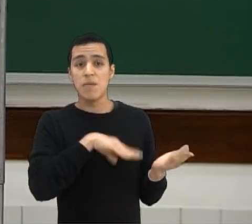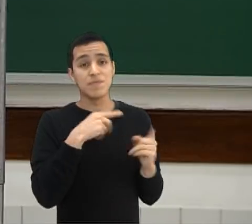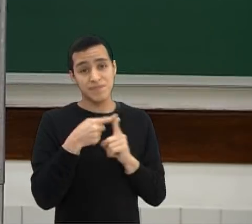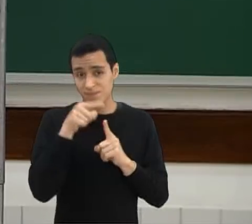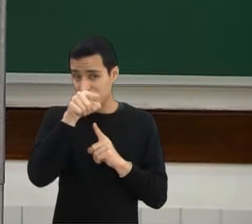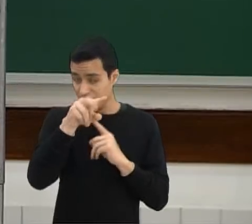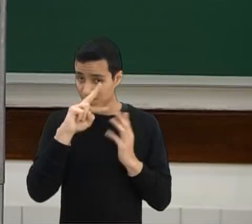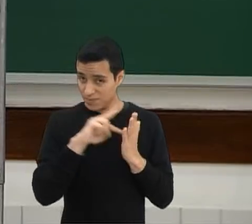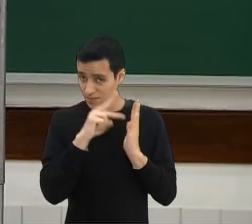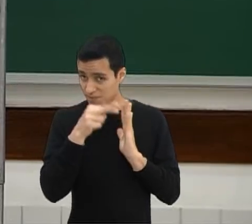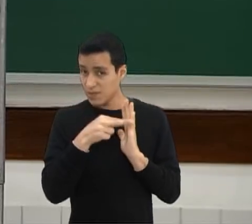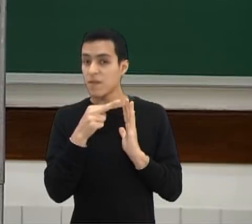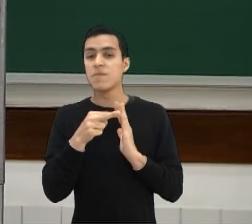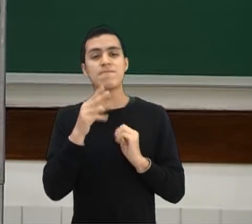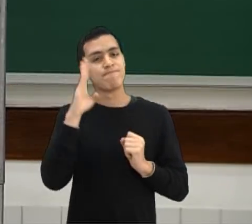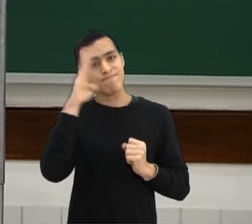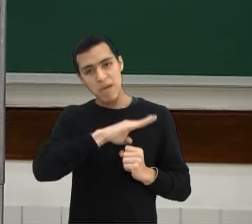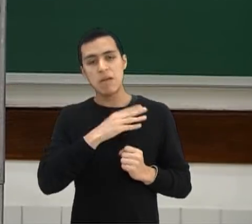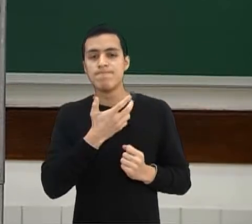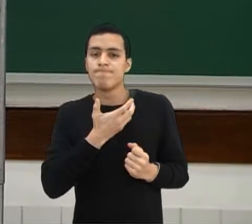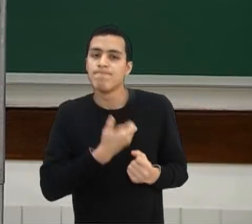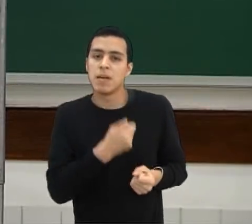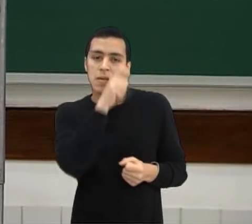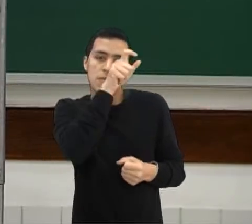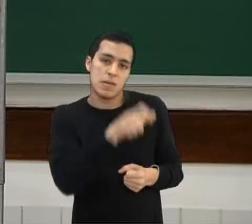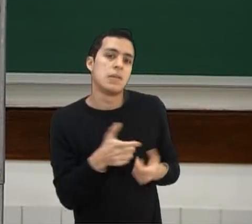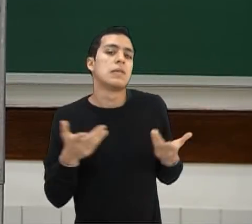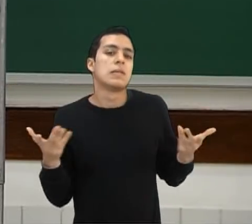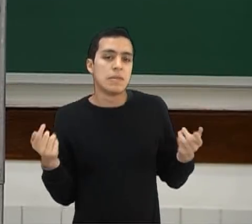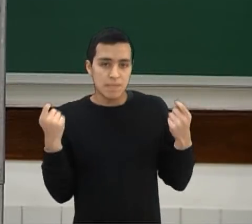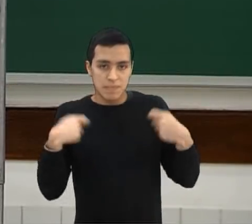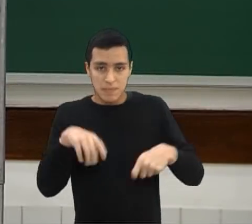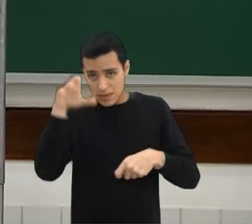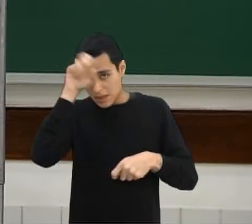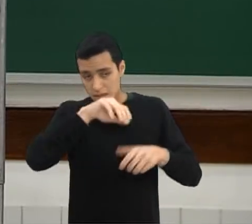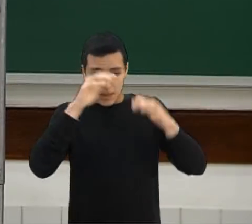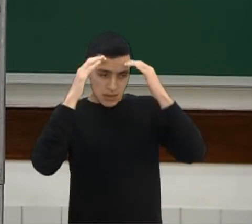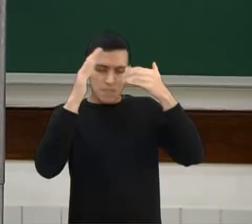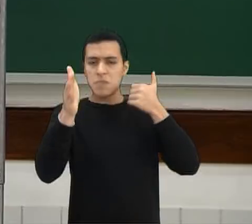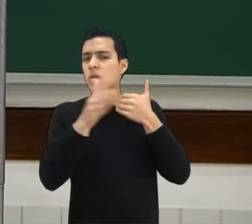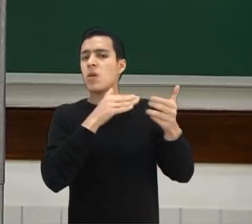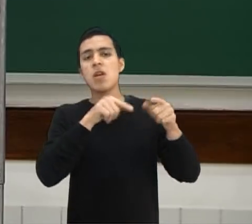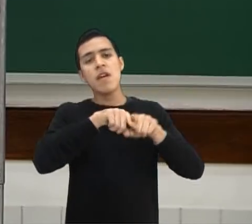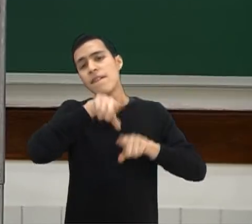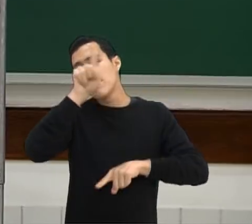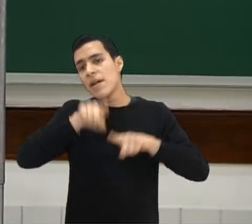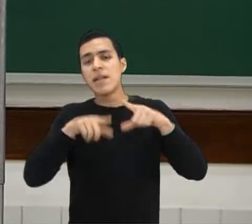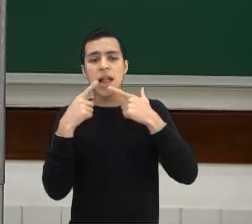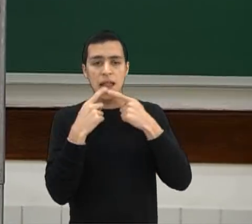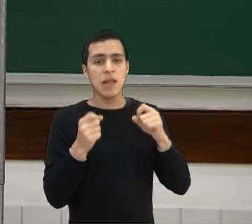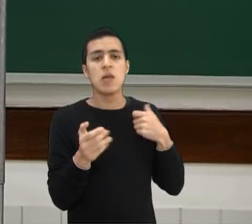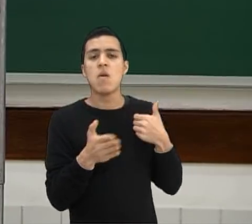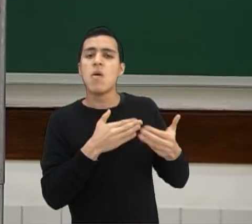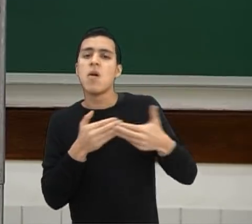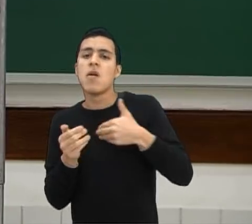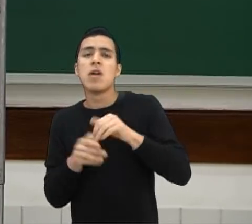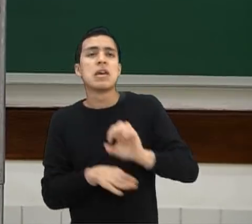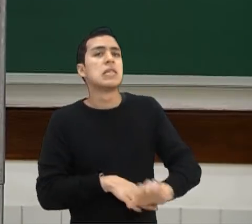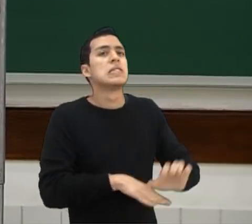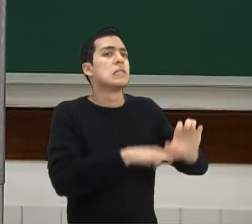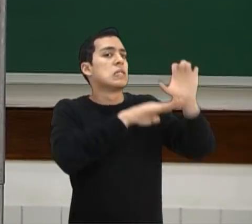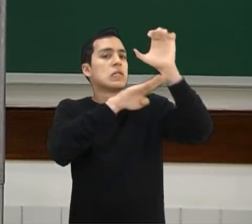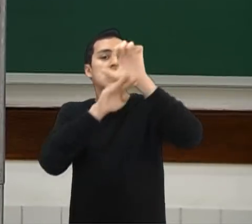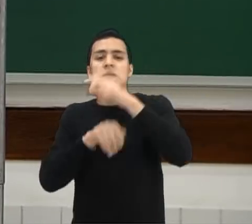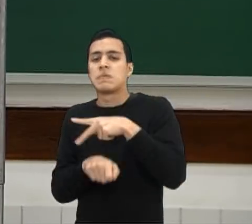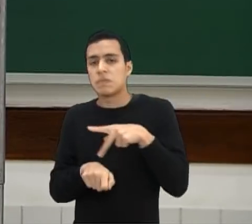isso com certeza é ofensivo e ofende a pessoa. Né? Temos que aprender a respeitar quaisquer variantes linguísticas de quaisquer estados do